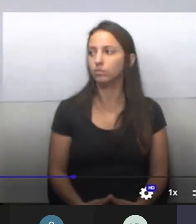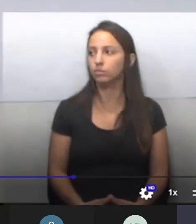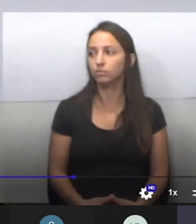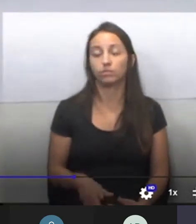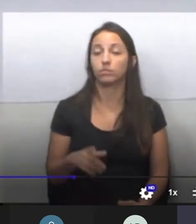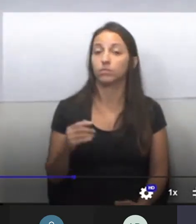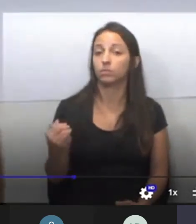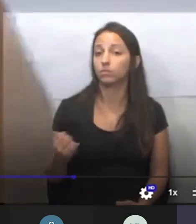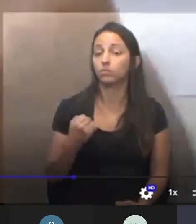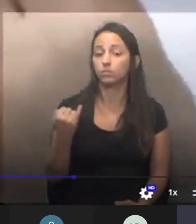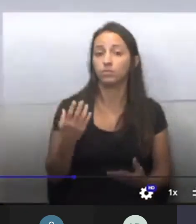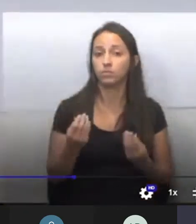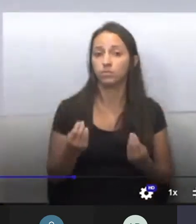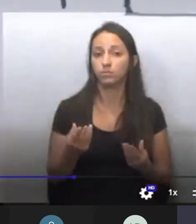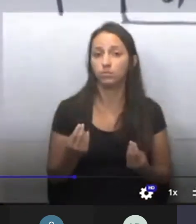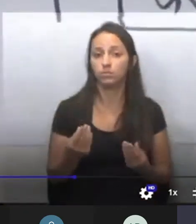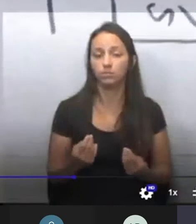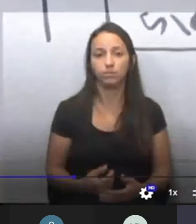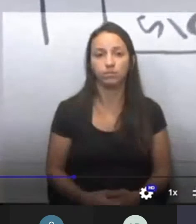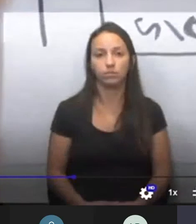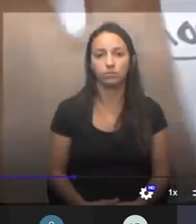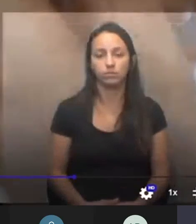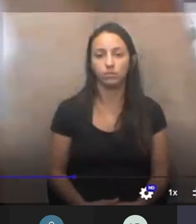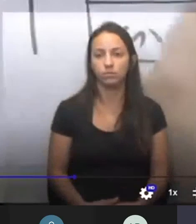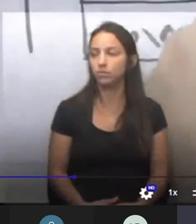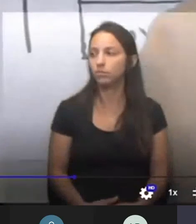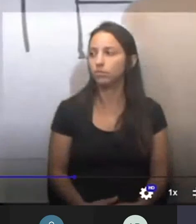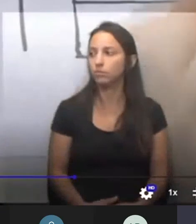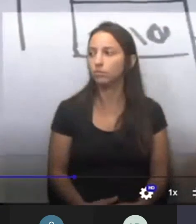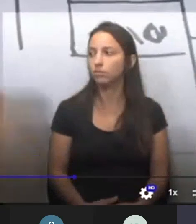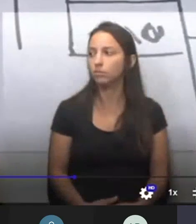Muito, muito, muito importante. Vou até